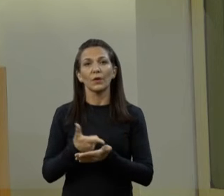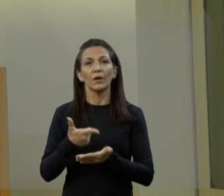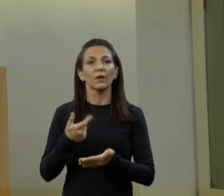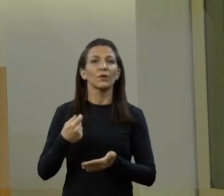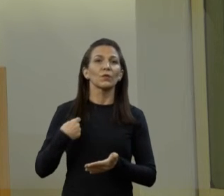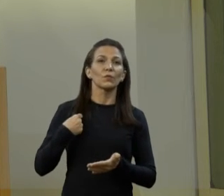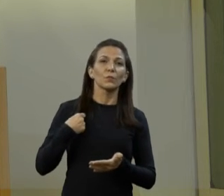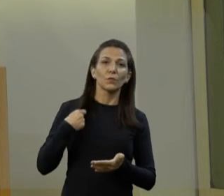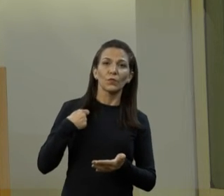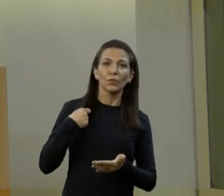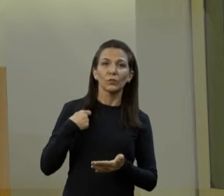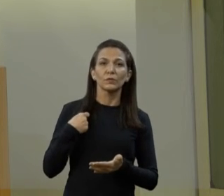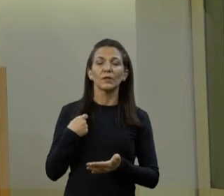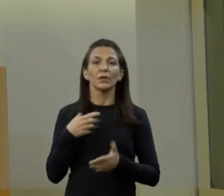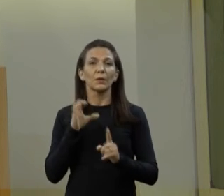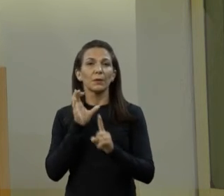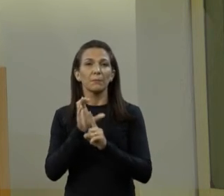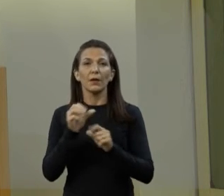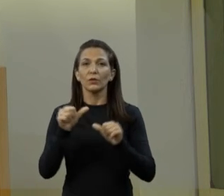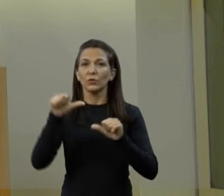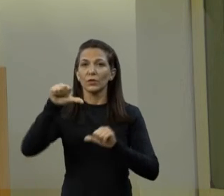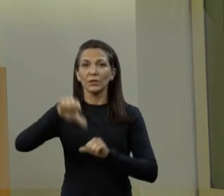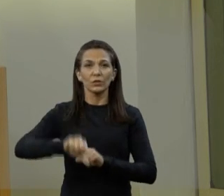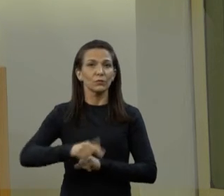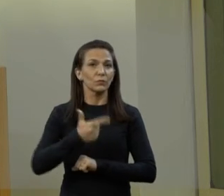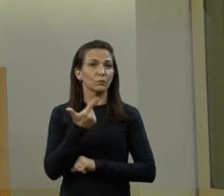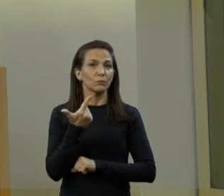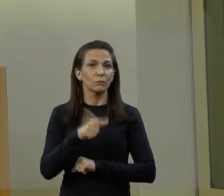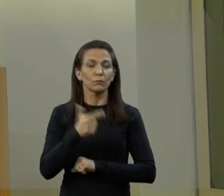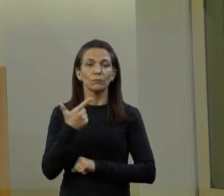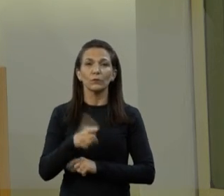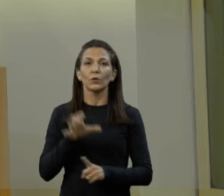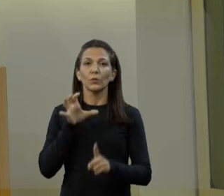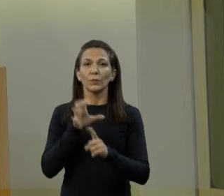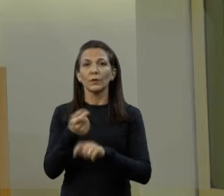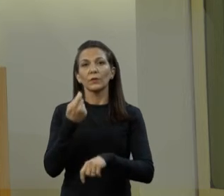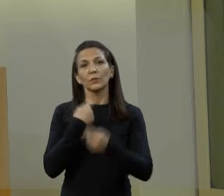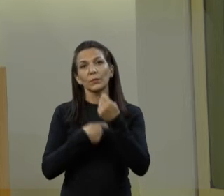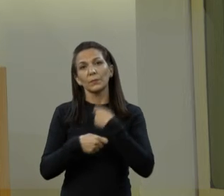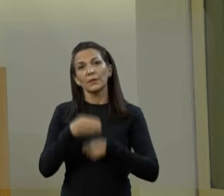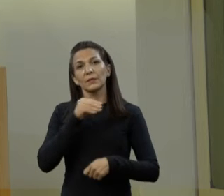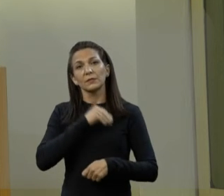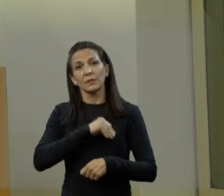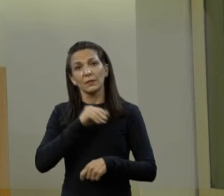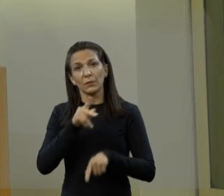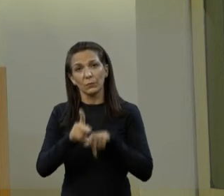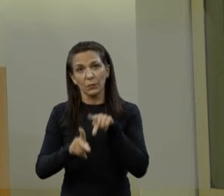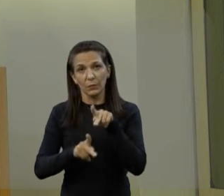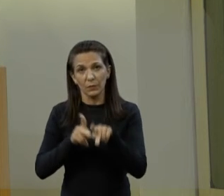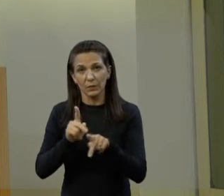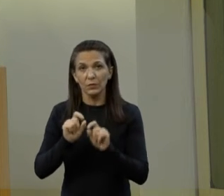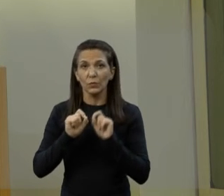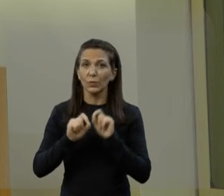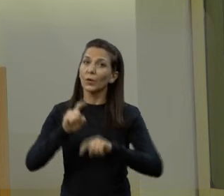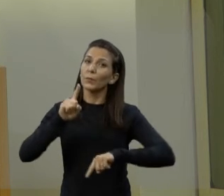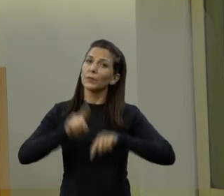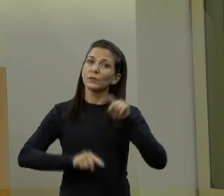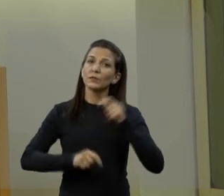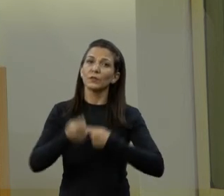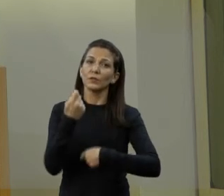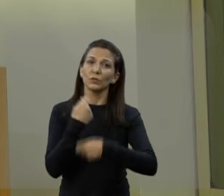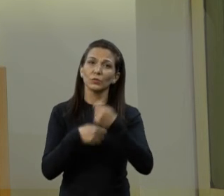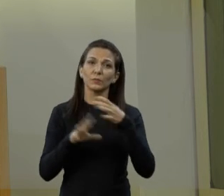voluntária não produzem impactos negativos que comprometa a economia a renda da população trata seu atividade